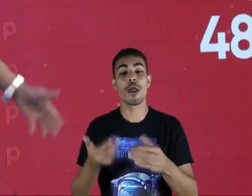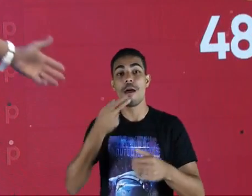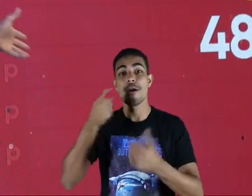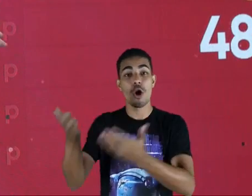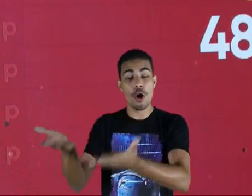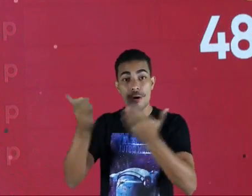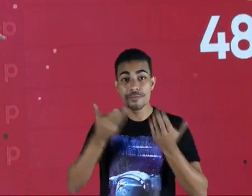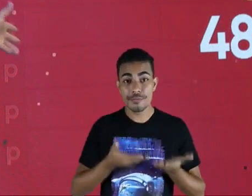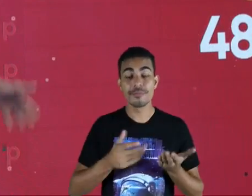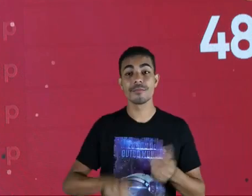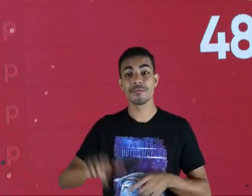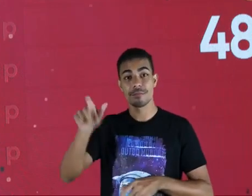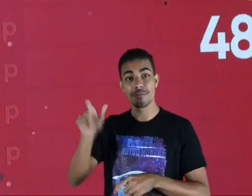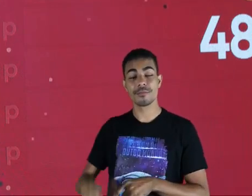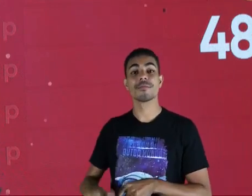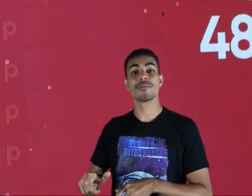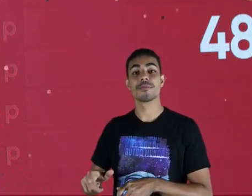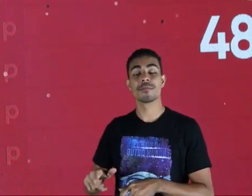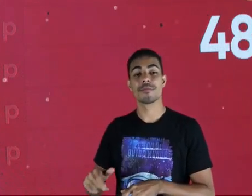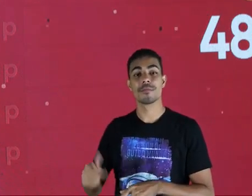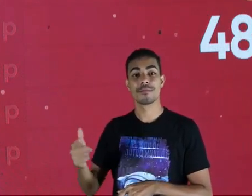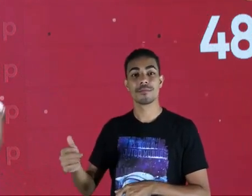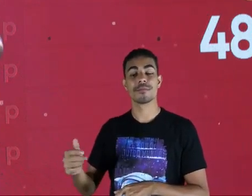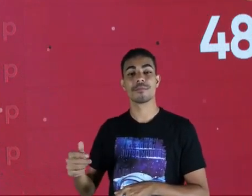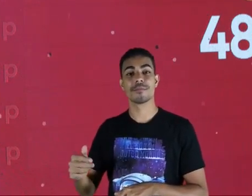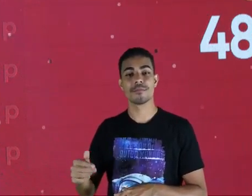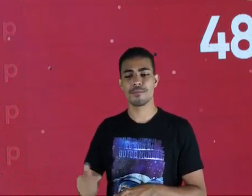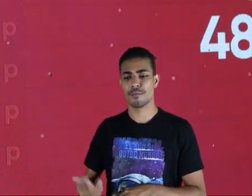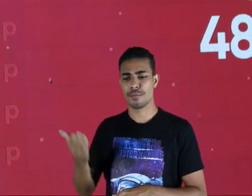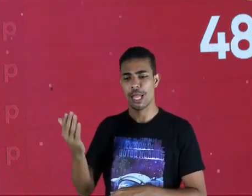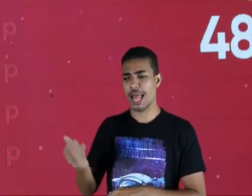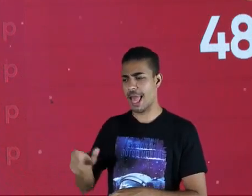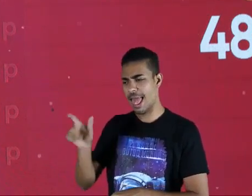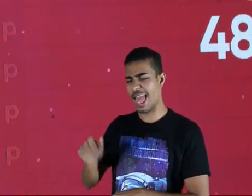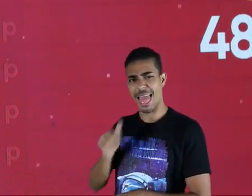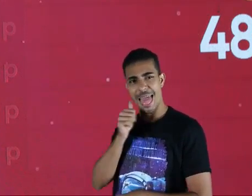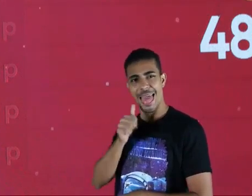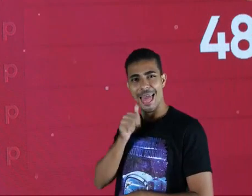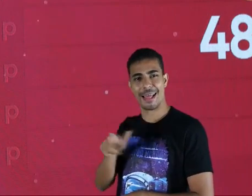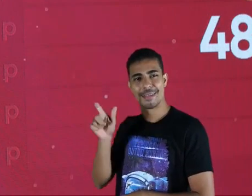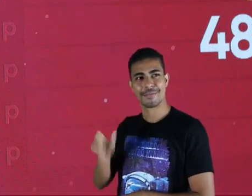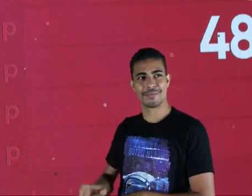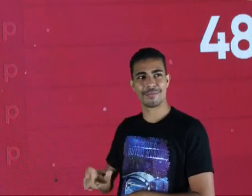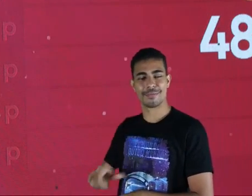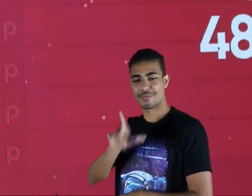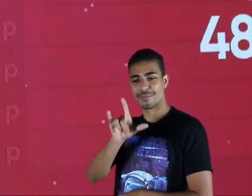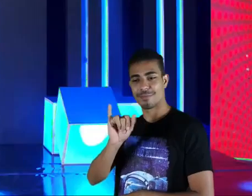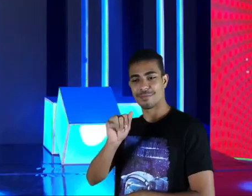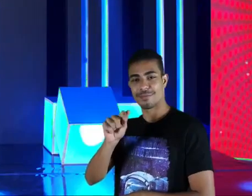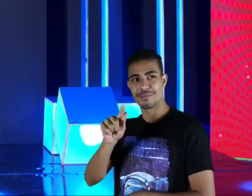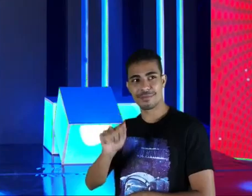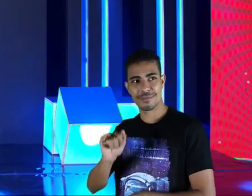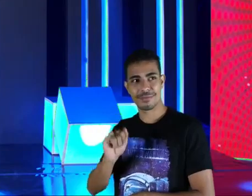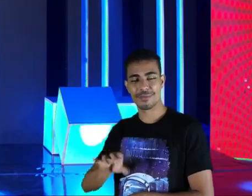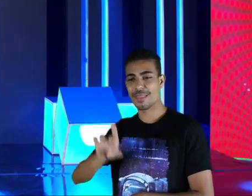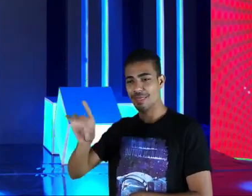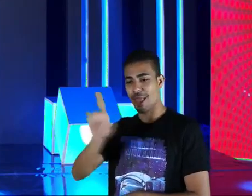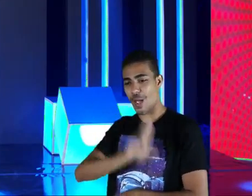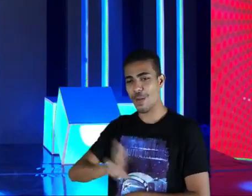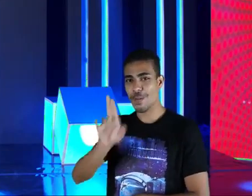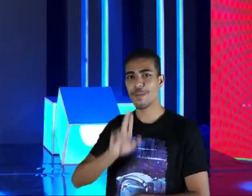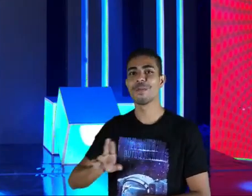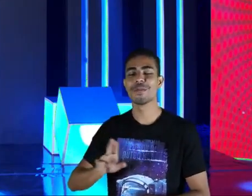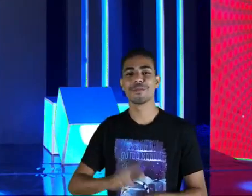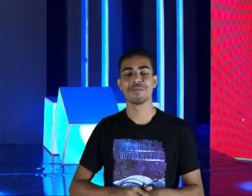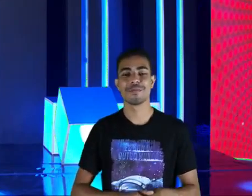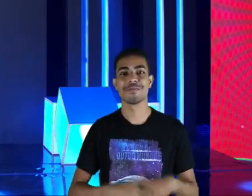agora ela, que está arrebentando aí no processo da apresentação, cheio de coisa bacana para dizer para você. Vem para cá, Lígia. Deus te use, minha filha. É isso